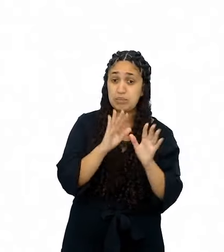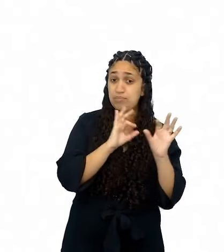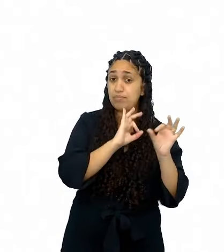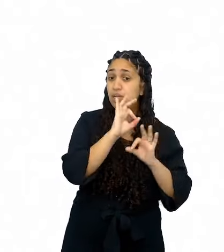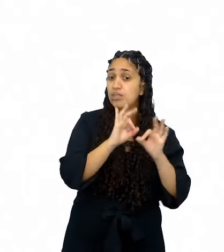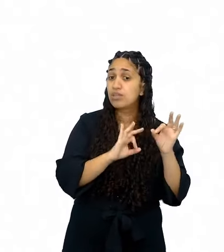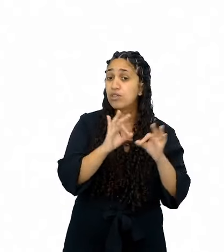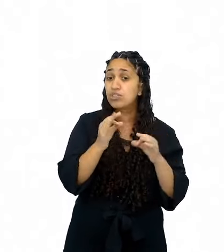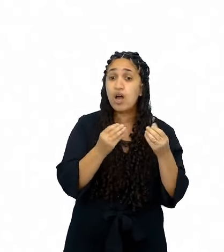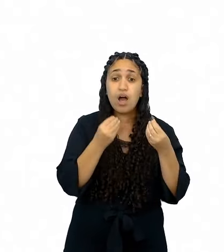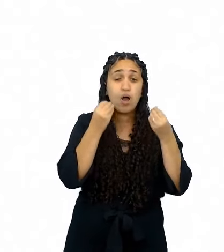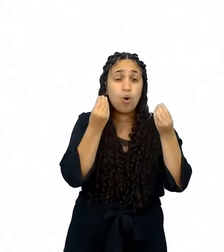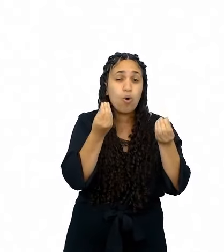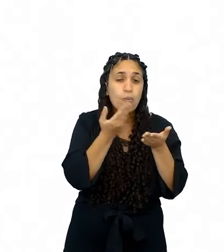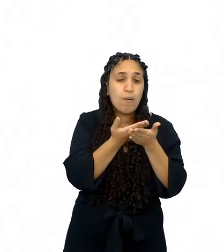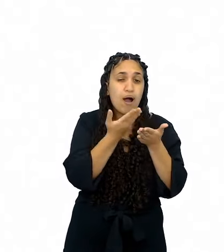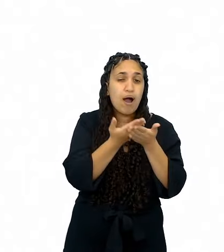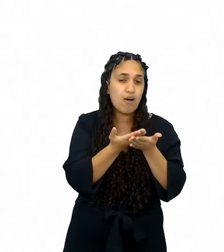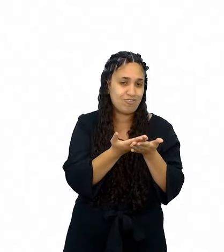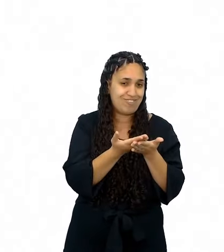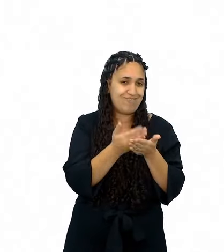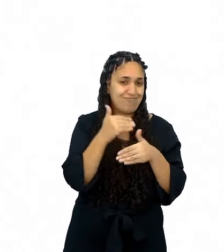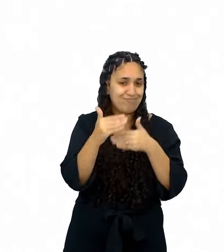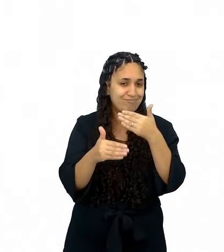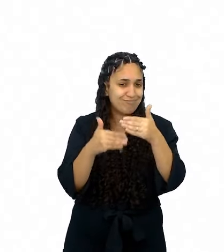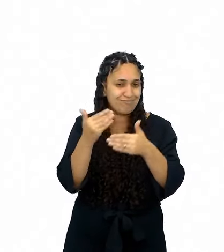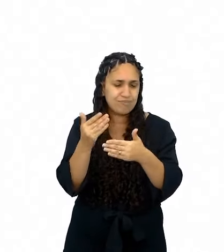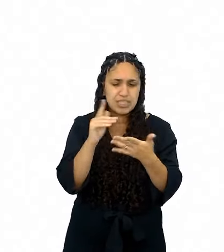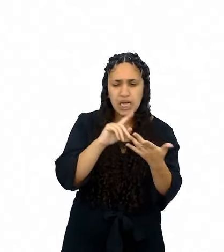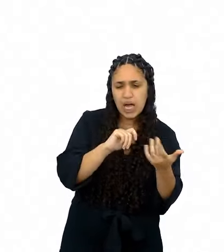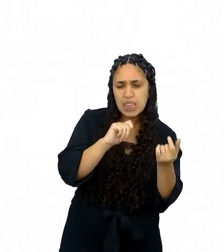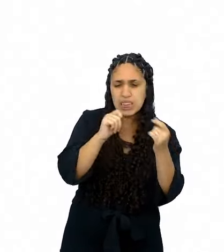aí à sua turma, ok?